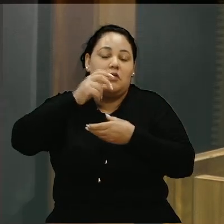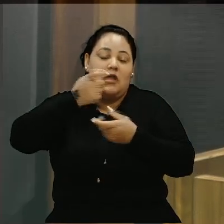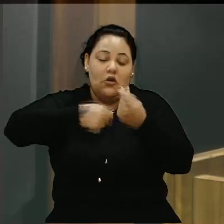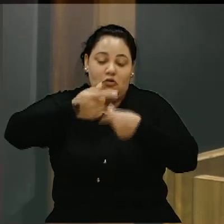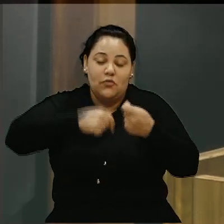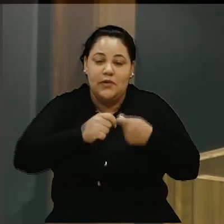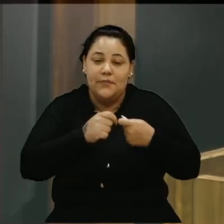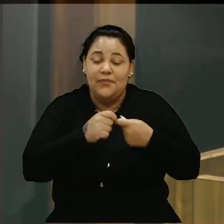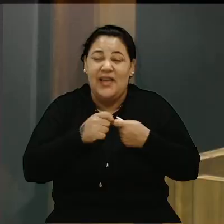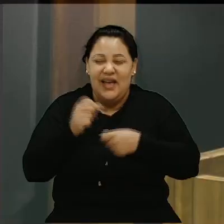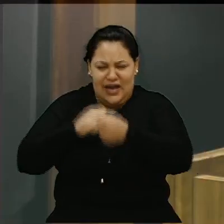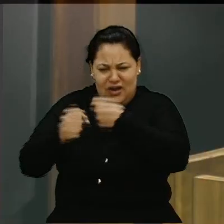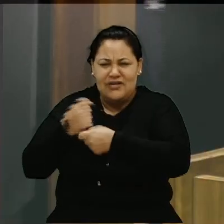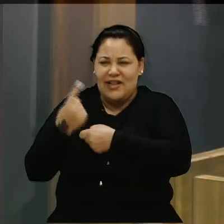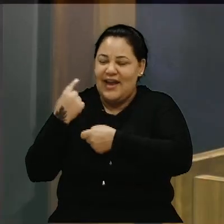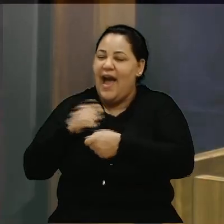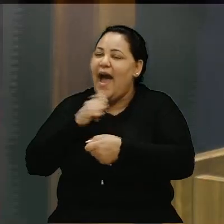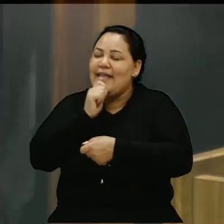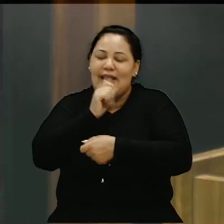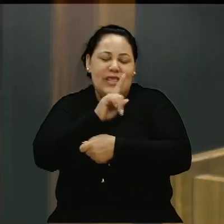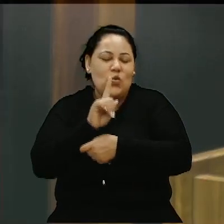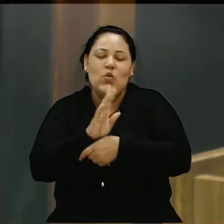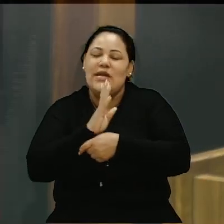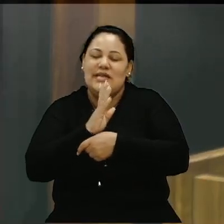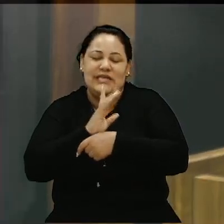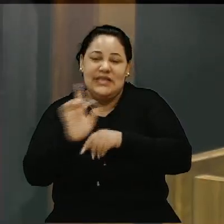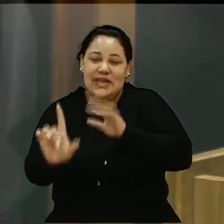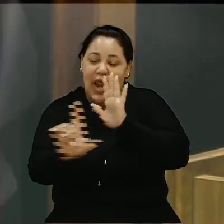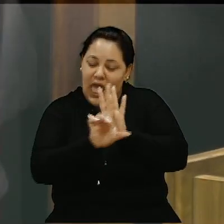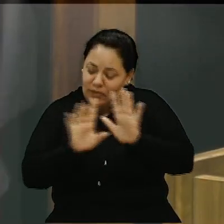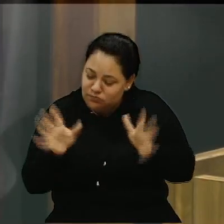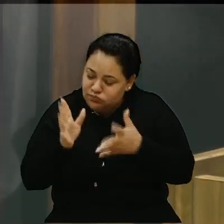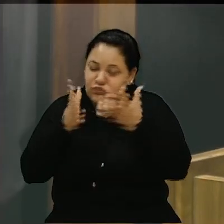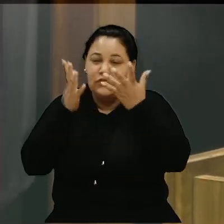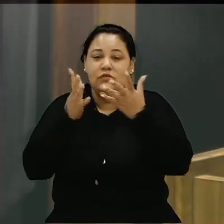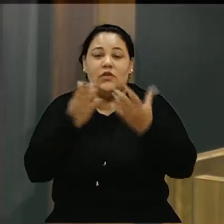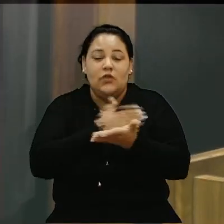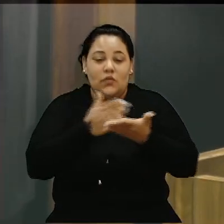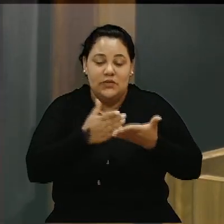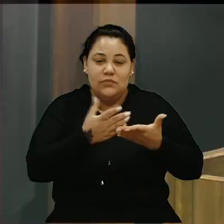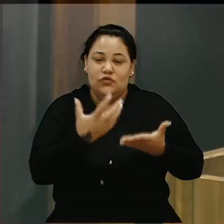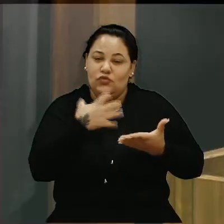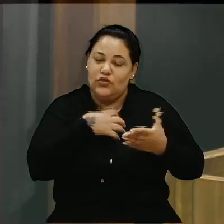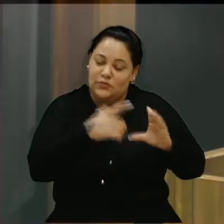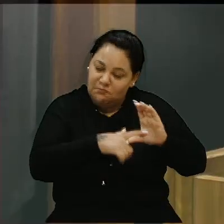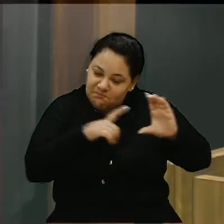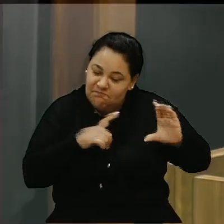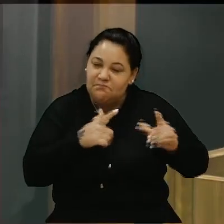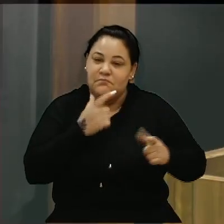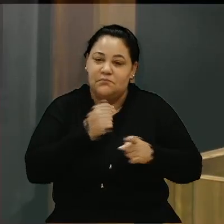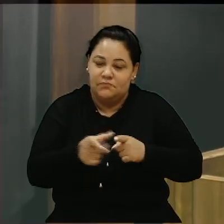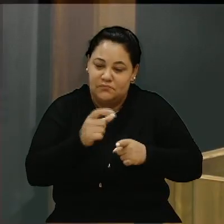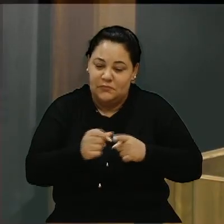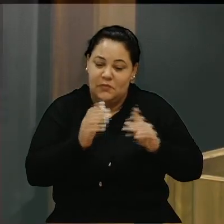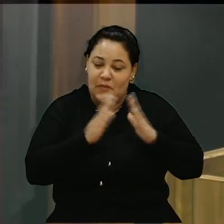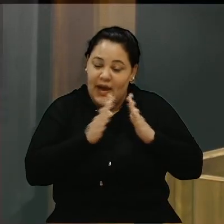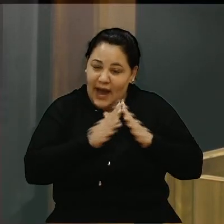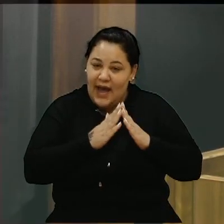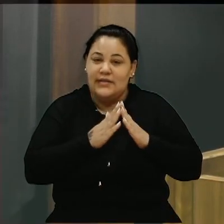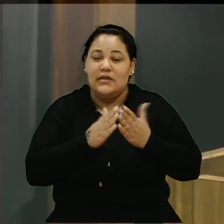linguagem burocrática das leis de incentivo, começamos de maneira independente, alugamos uma casa, passamos a realizar eventos e a formar um